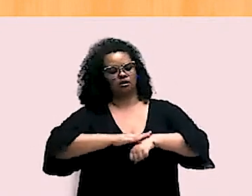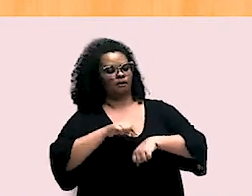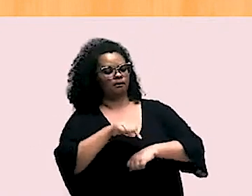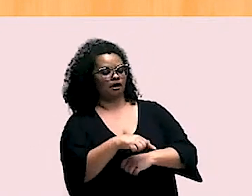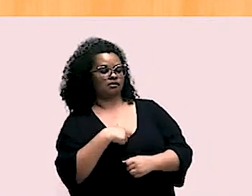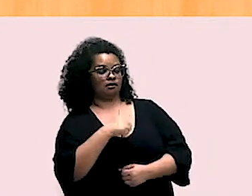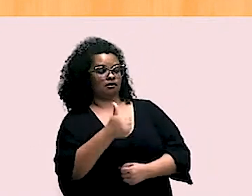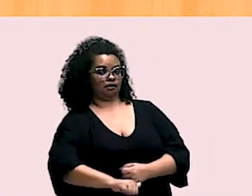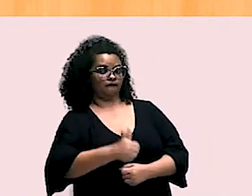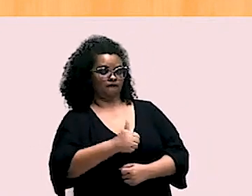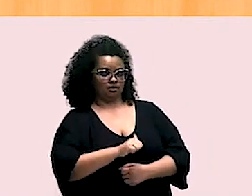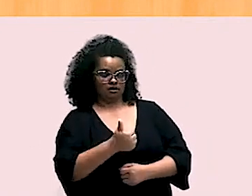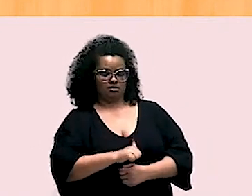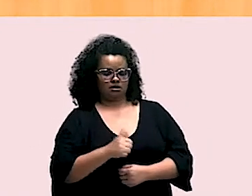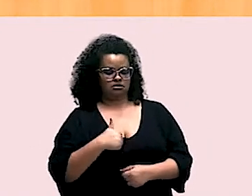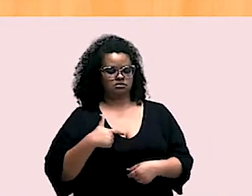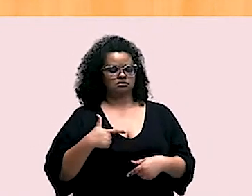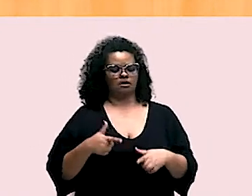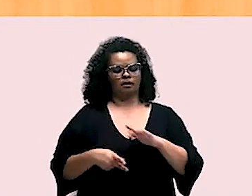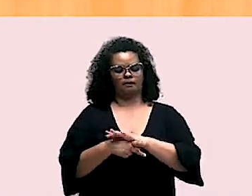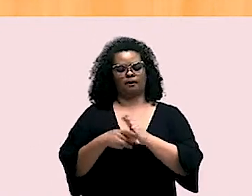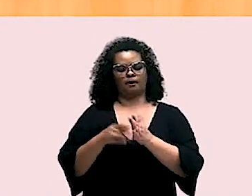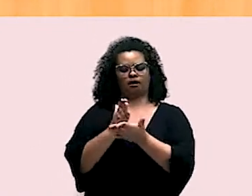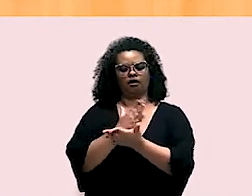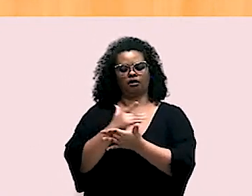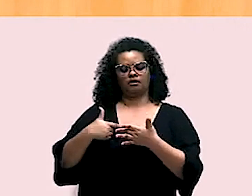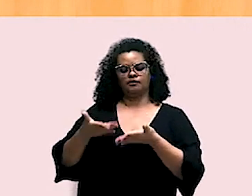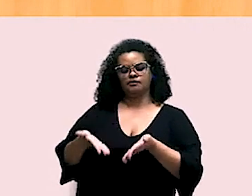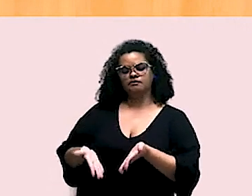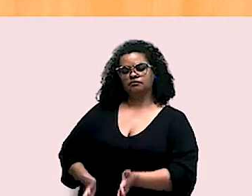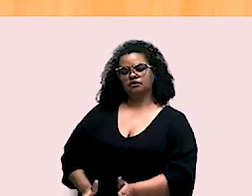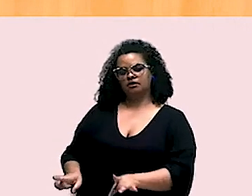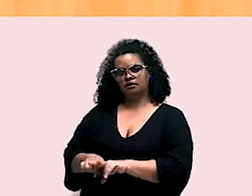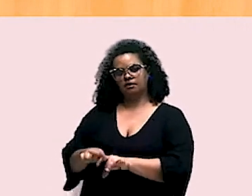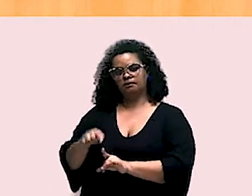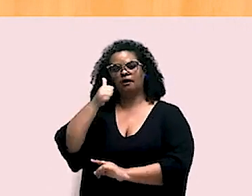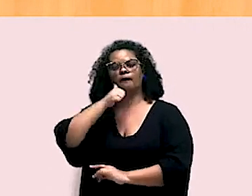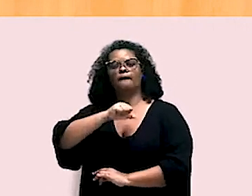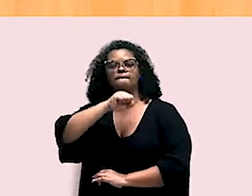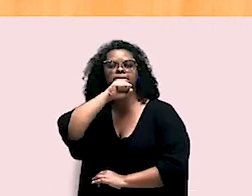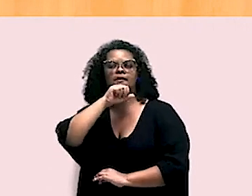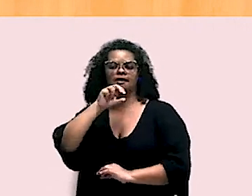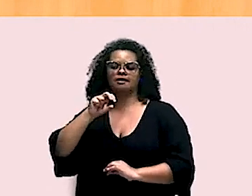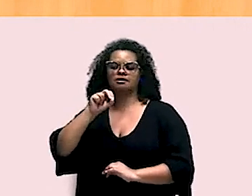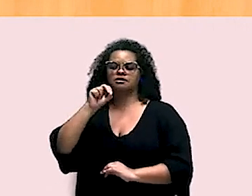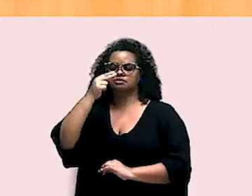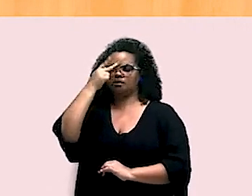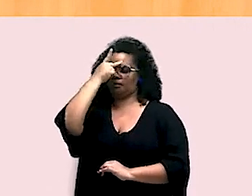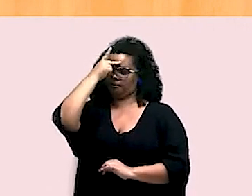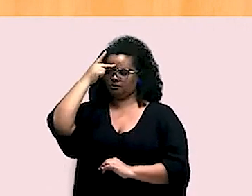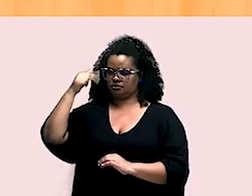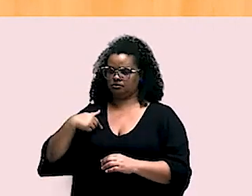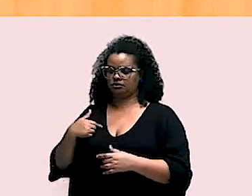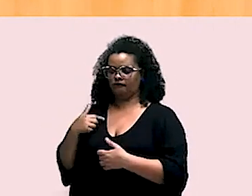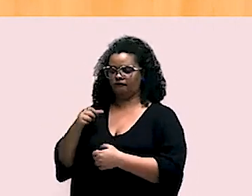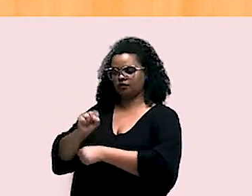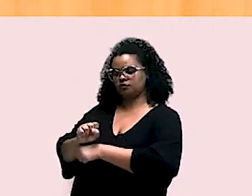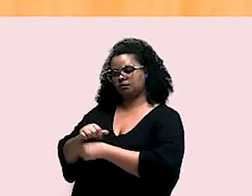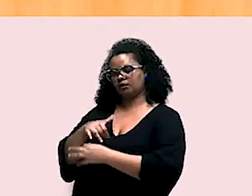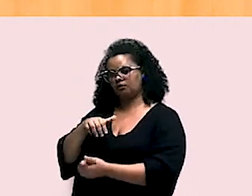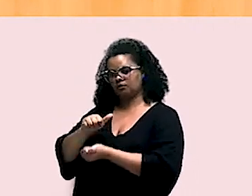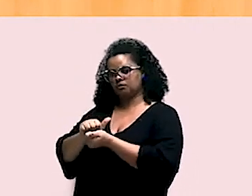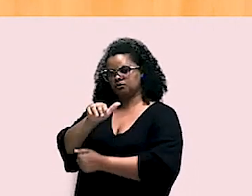inspeção do pré-natal, ou então com mães ou acompanhantes das crianças que estavam esperando atendimento de